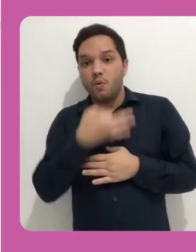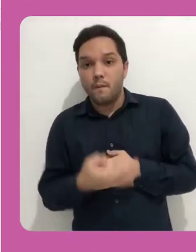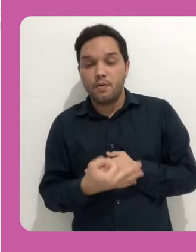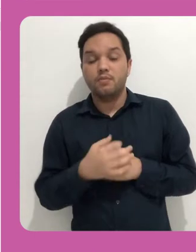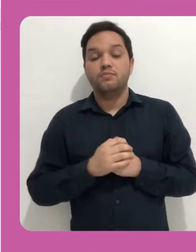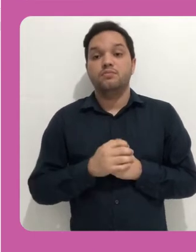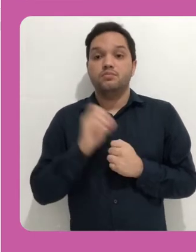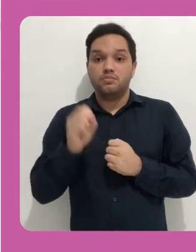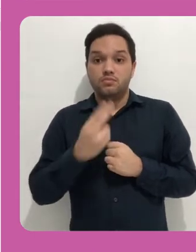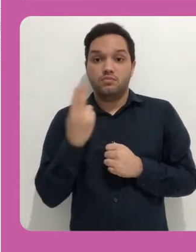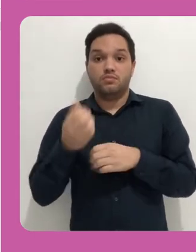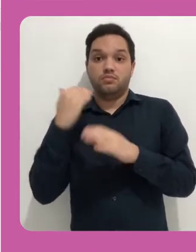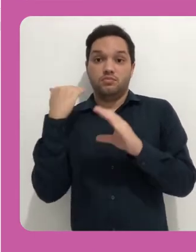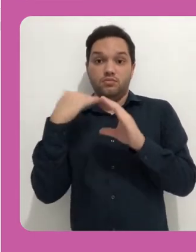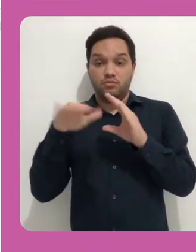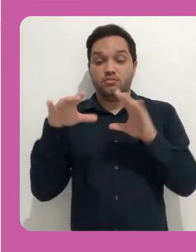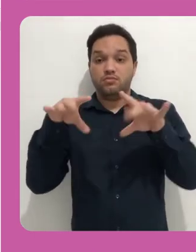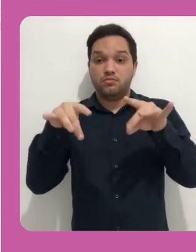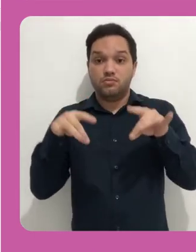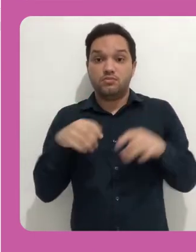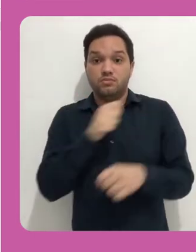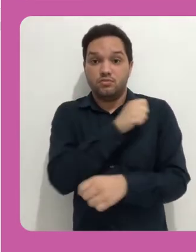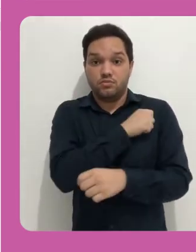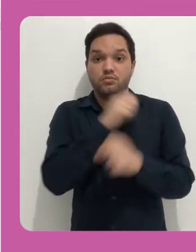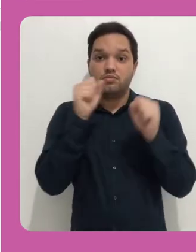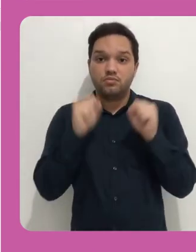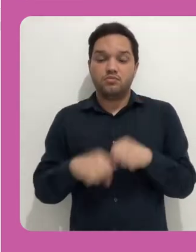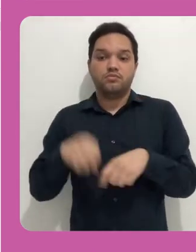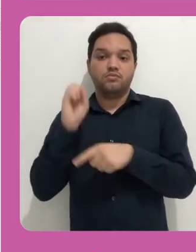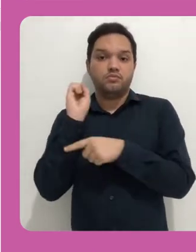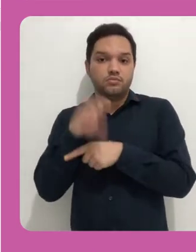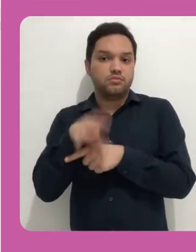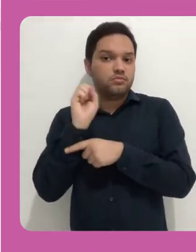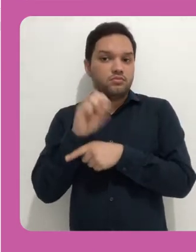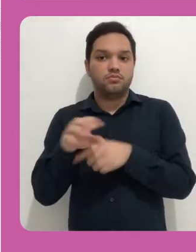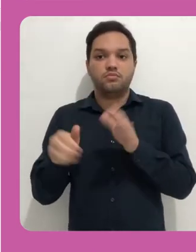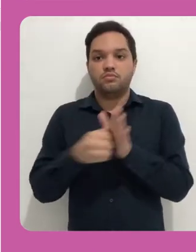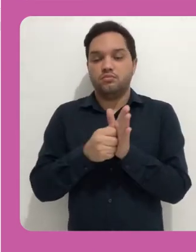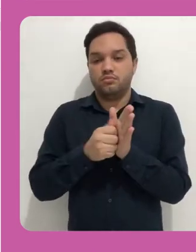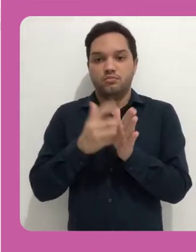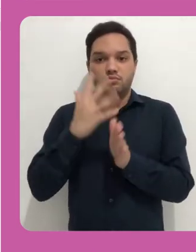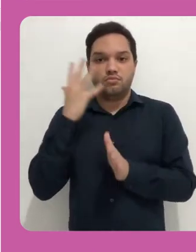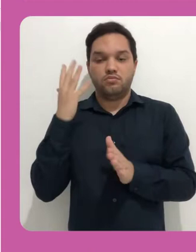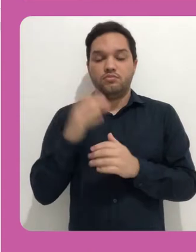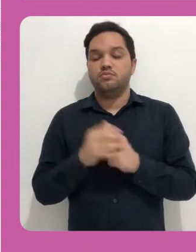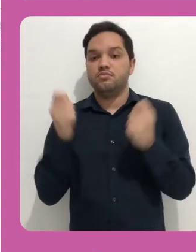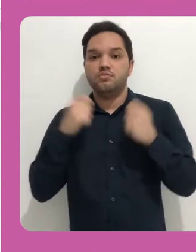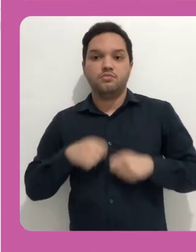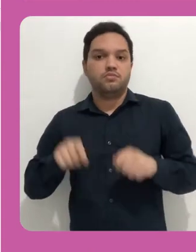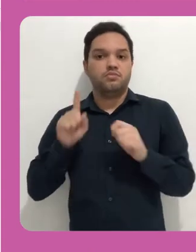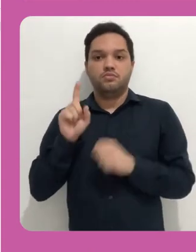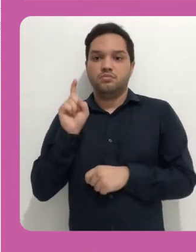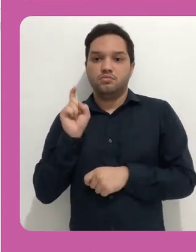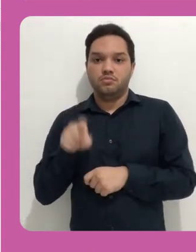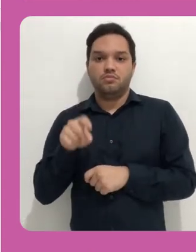sem a necessidade de clicar no botão para enviar para avaliação. E aí nós temos que ter muito cuidado,